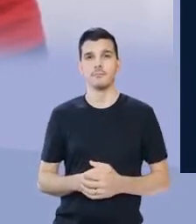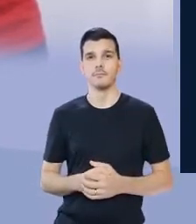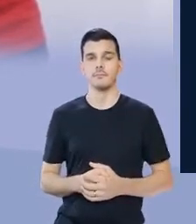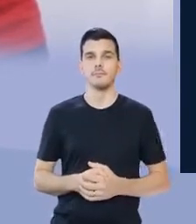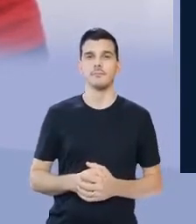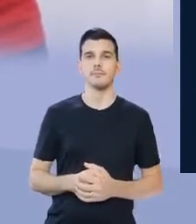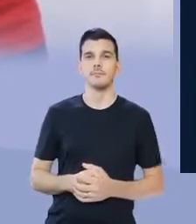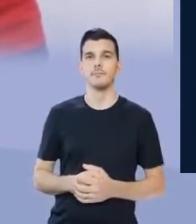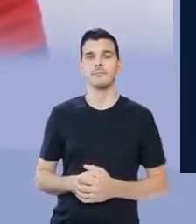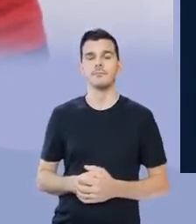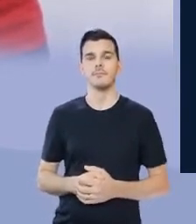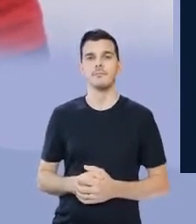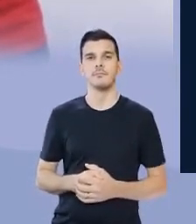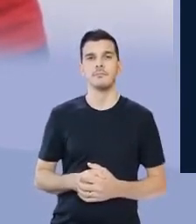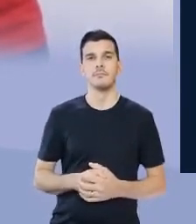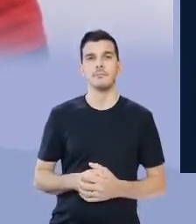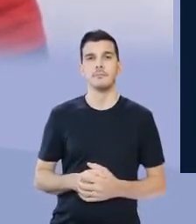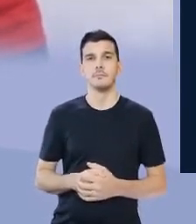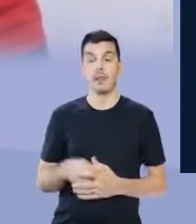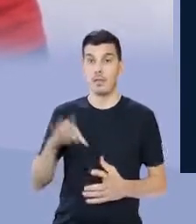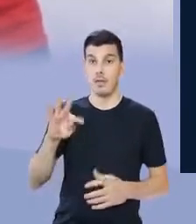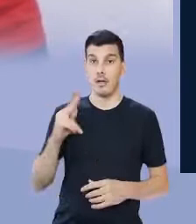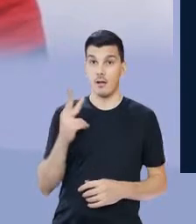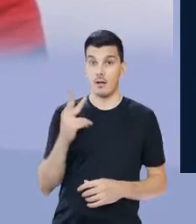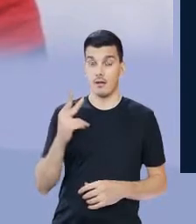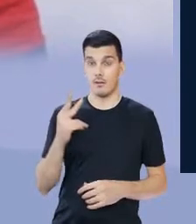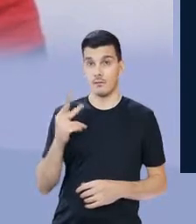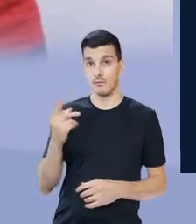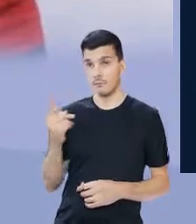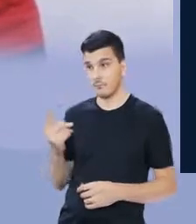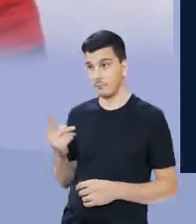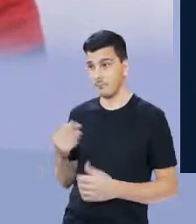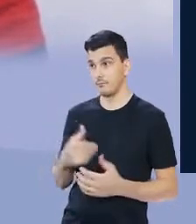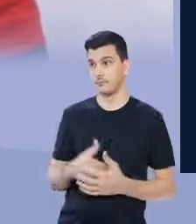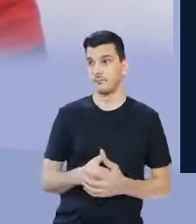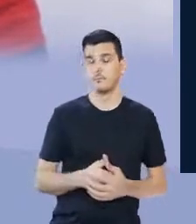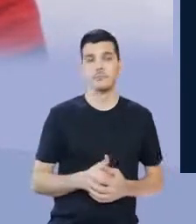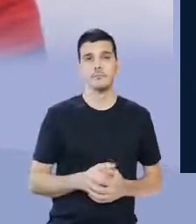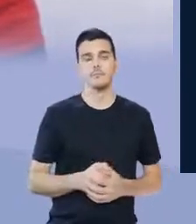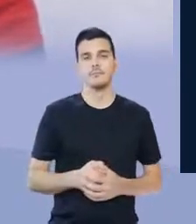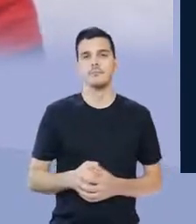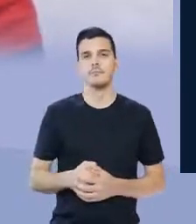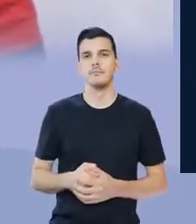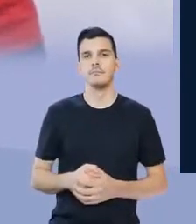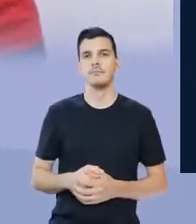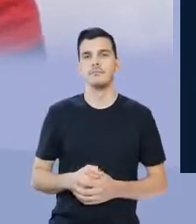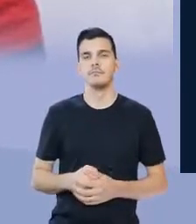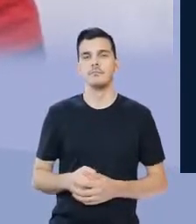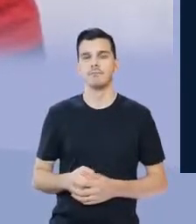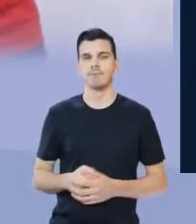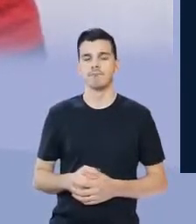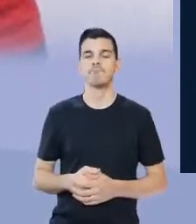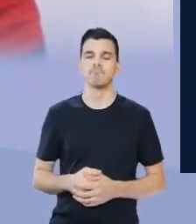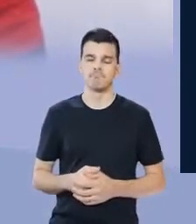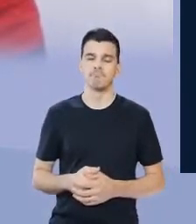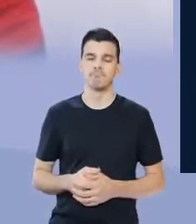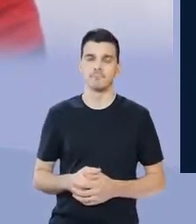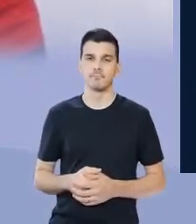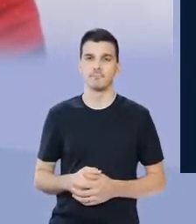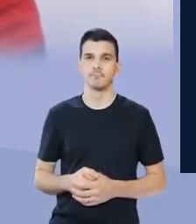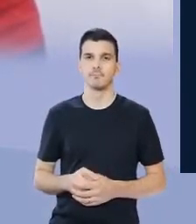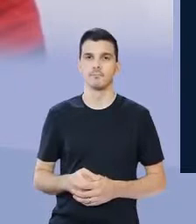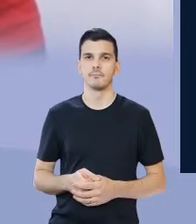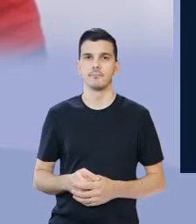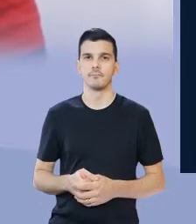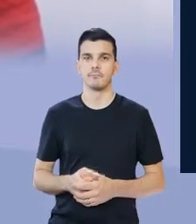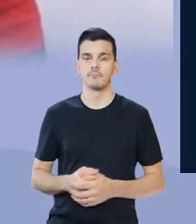thought. T-H-O-U-G-H-T. Lembra que o think começa com T e termina com T. Tá? Think, thought.